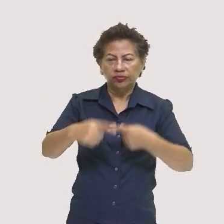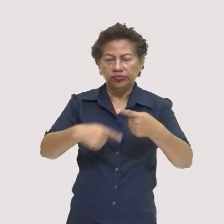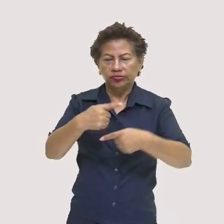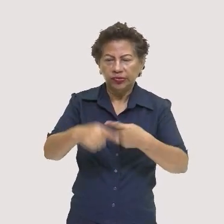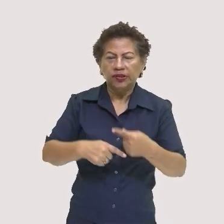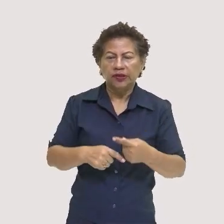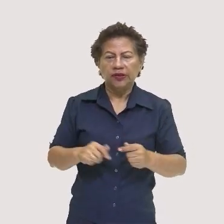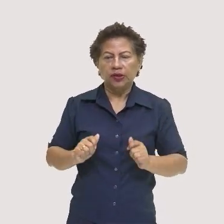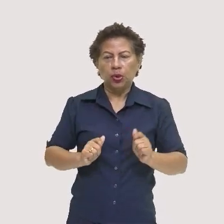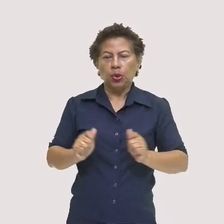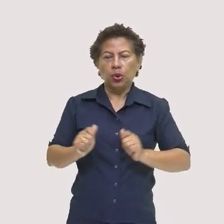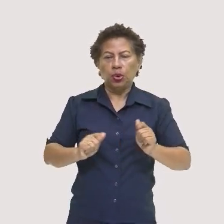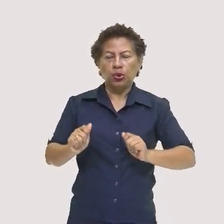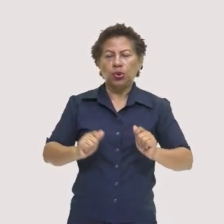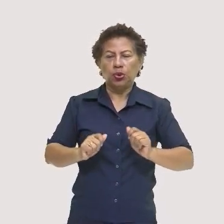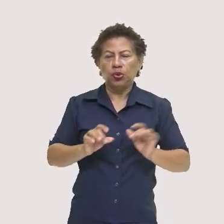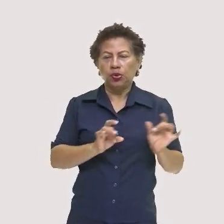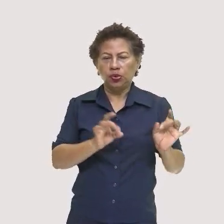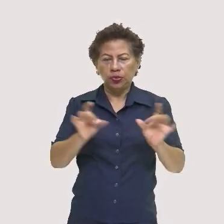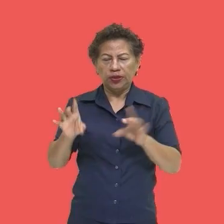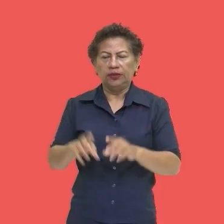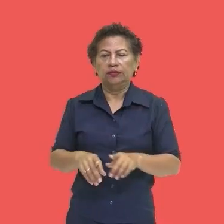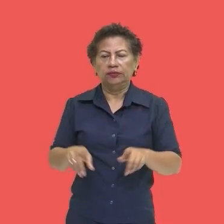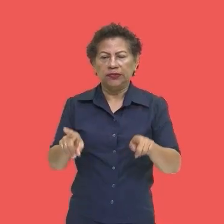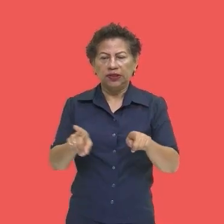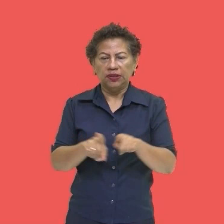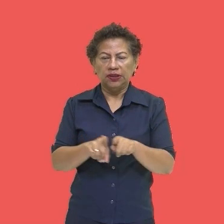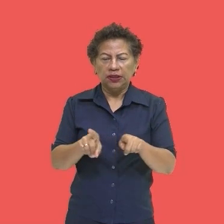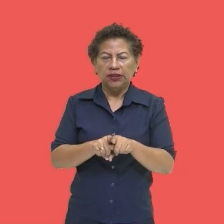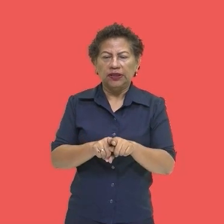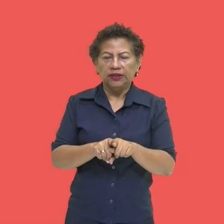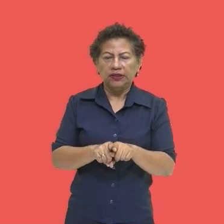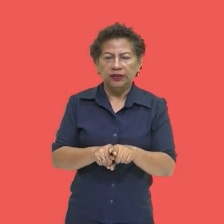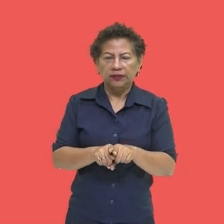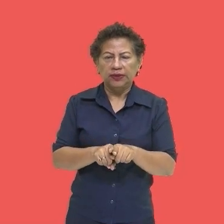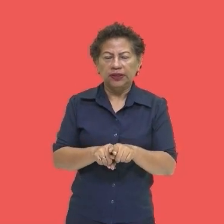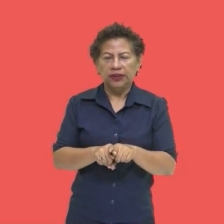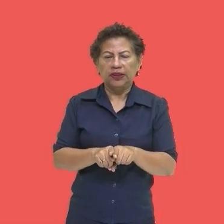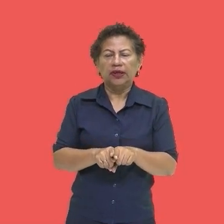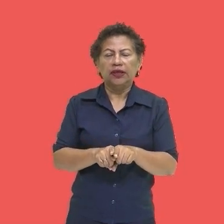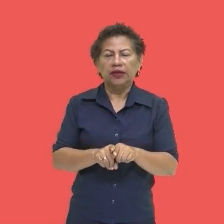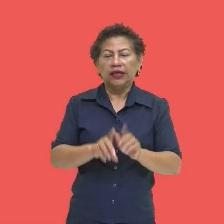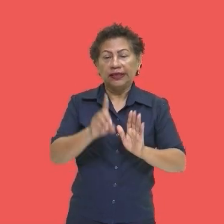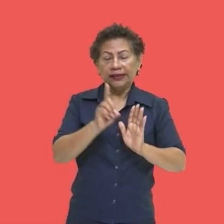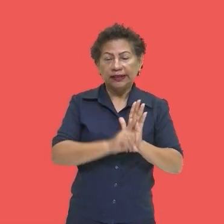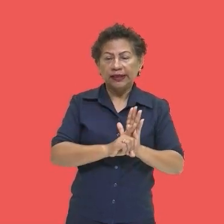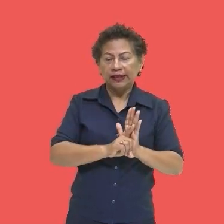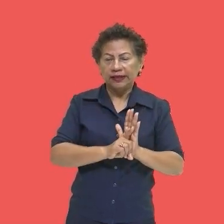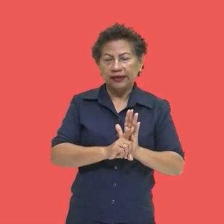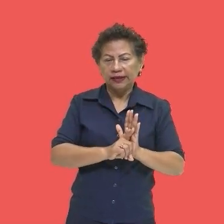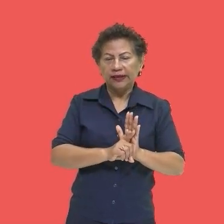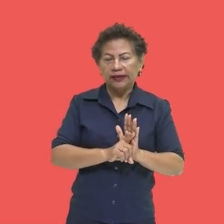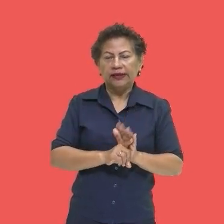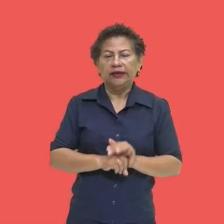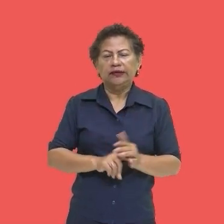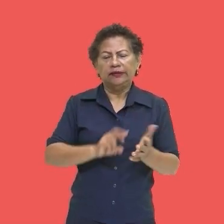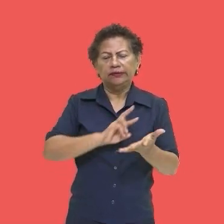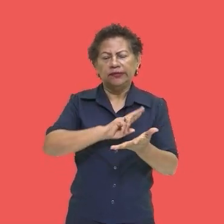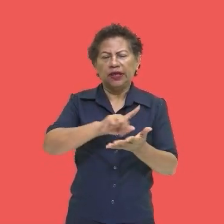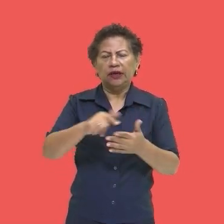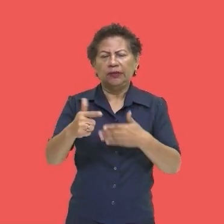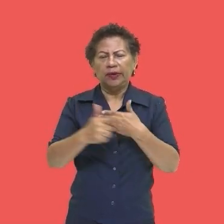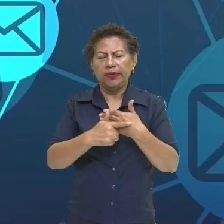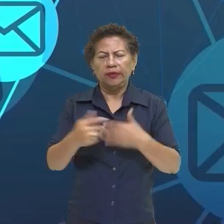Organização Mundial do Comércio. Além disso, o avanço tecnológico das últimas décadas possui um grande e importante papel na